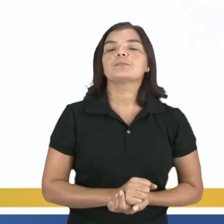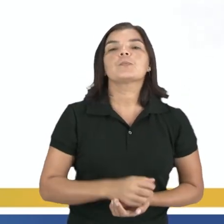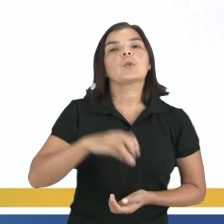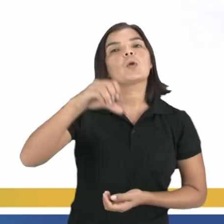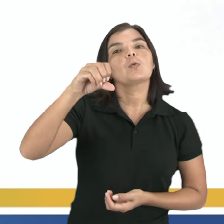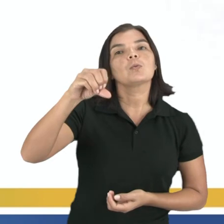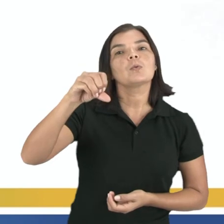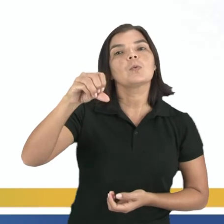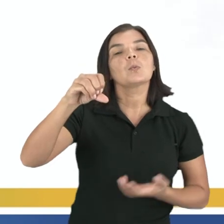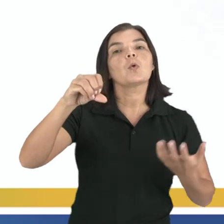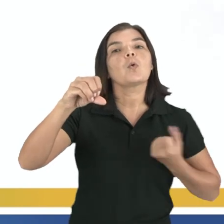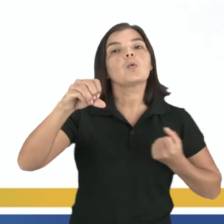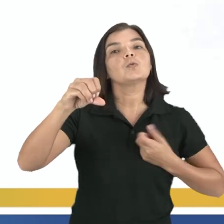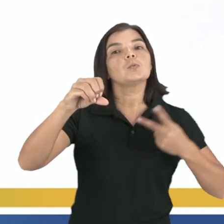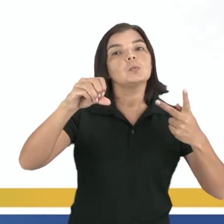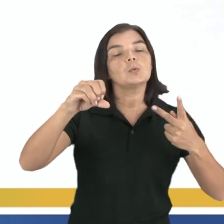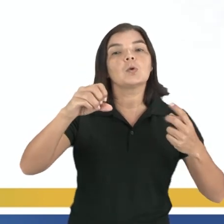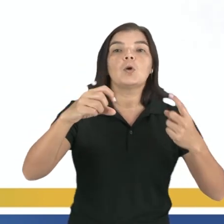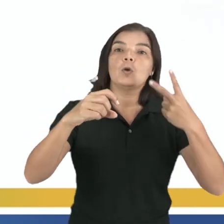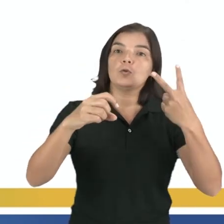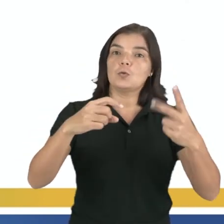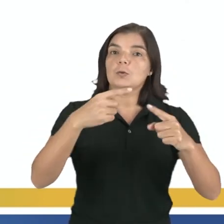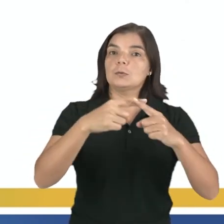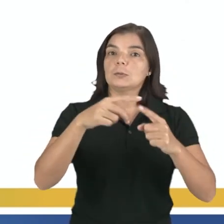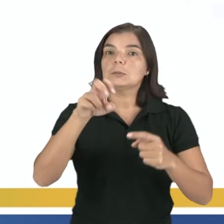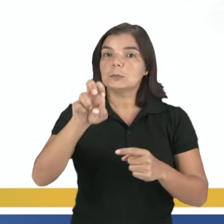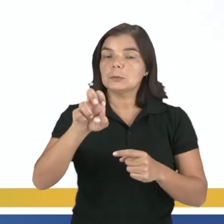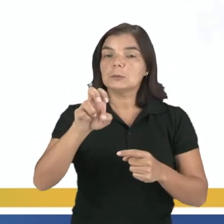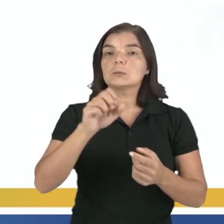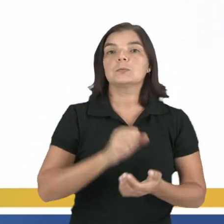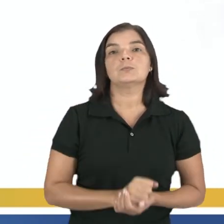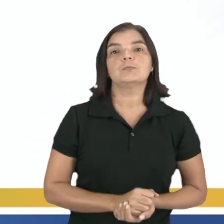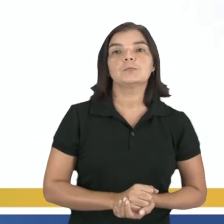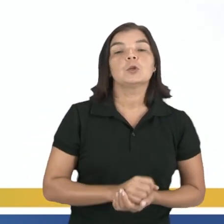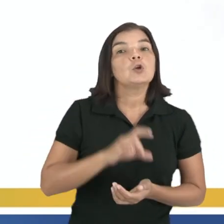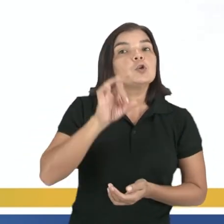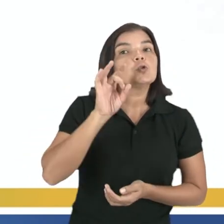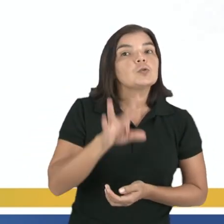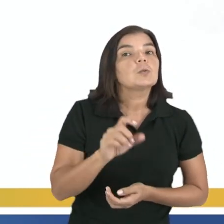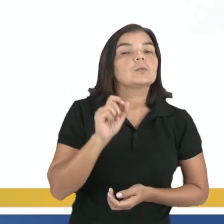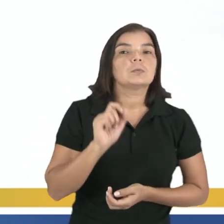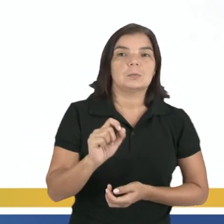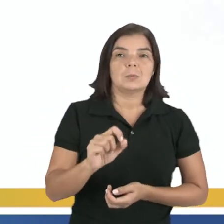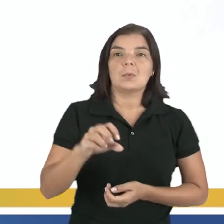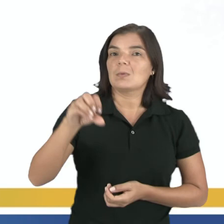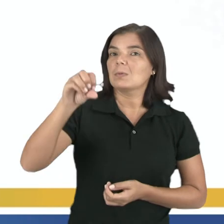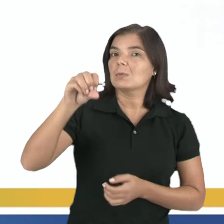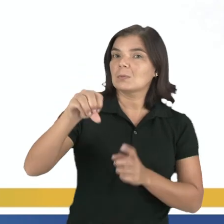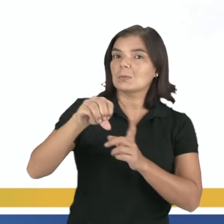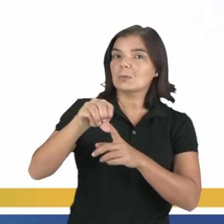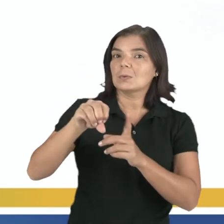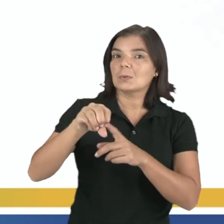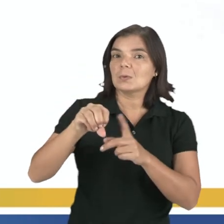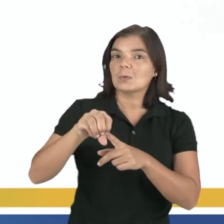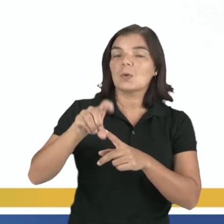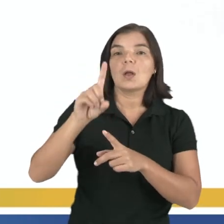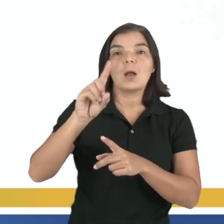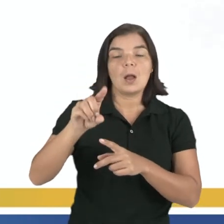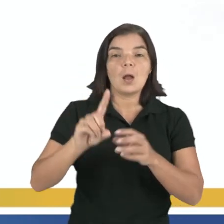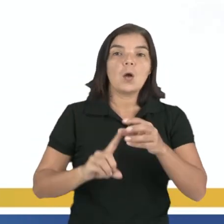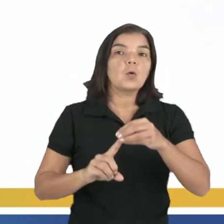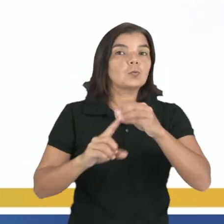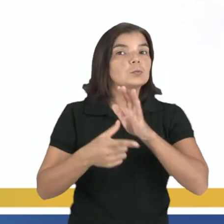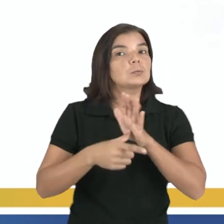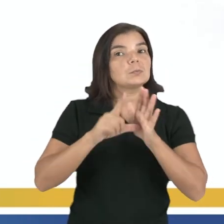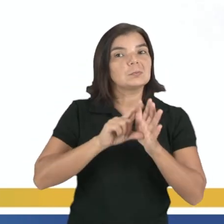9 é 2 vezes 5, porque 5 é a posição do 9. Só que o 9 é uma unidade a menos